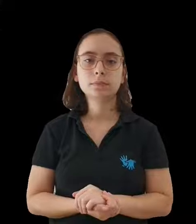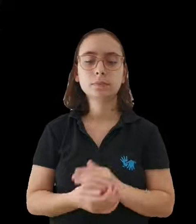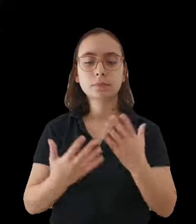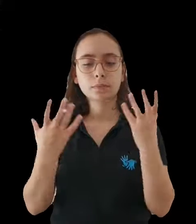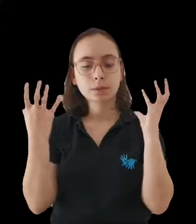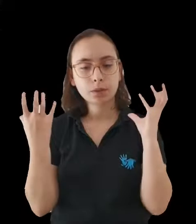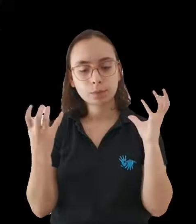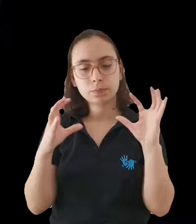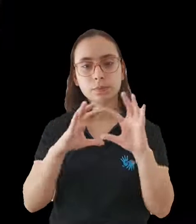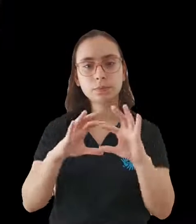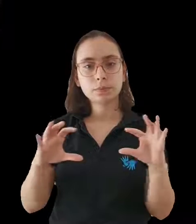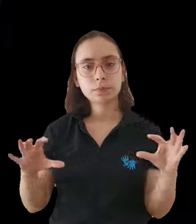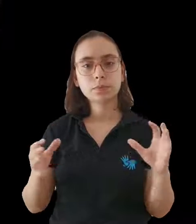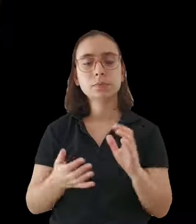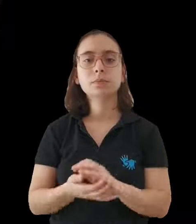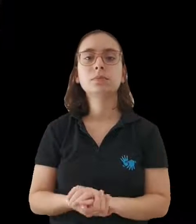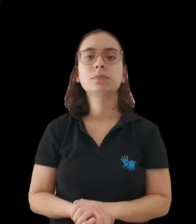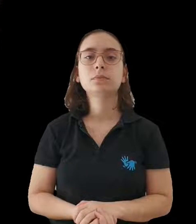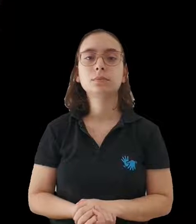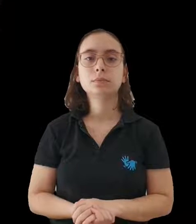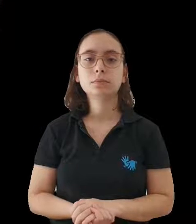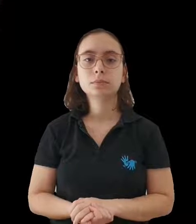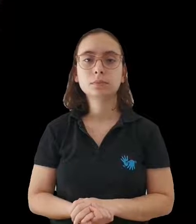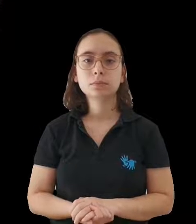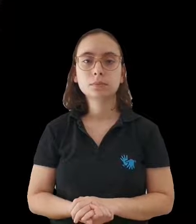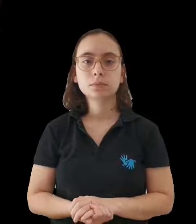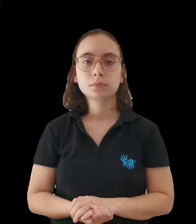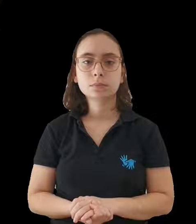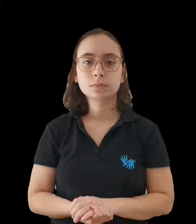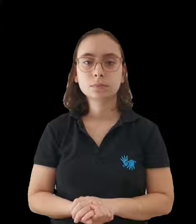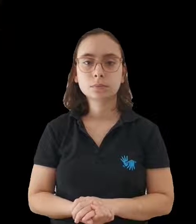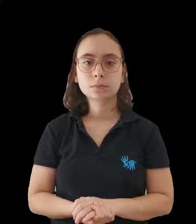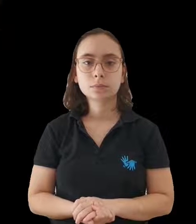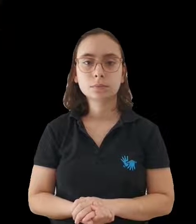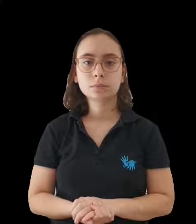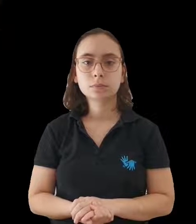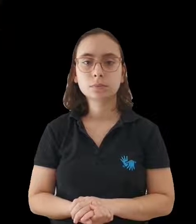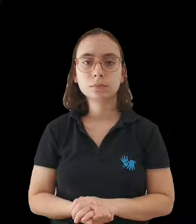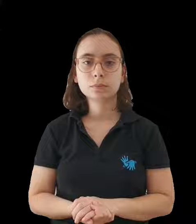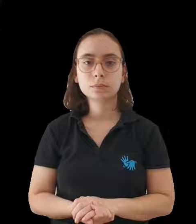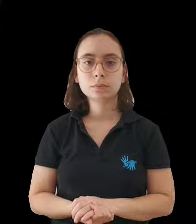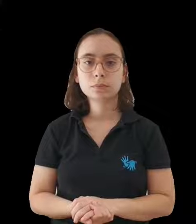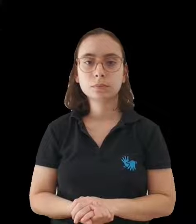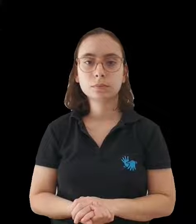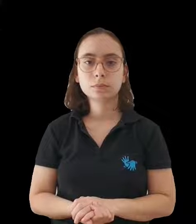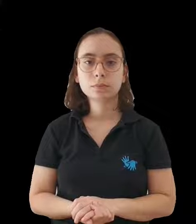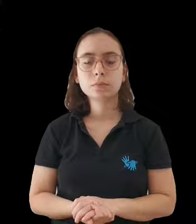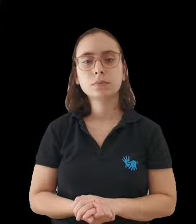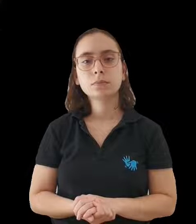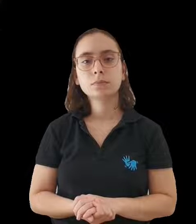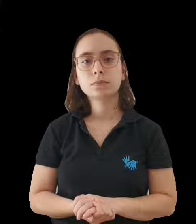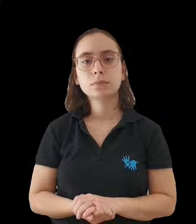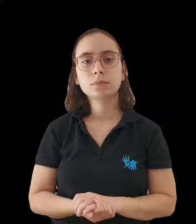forem ficar, tá? Então, essa é uma outra